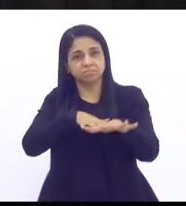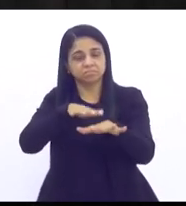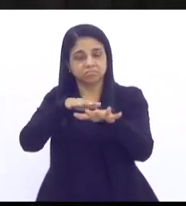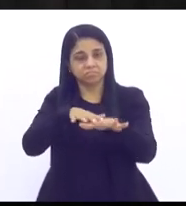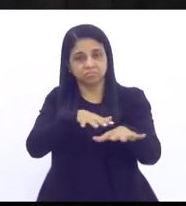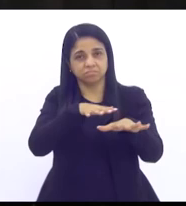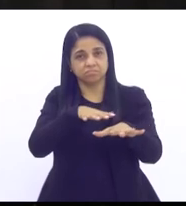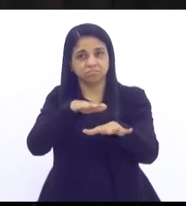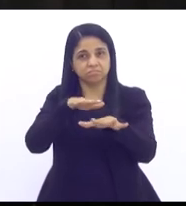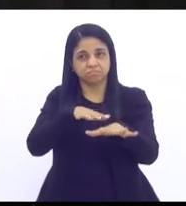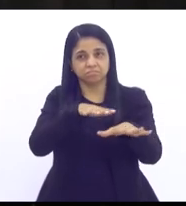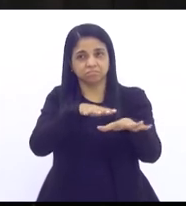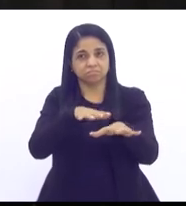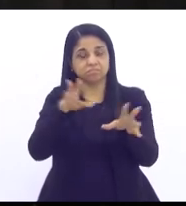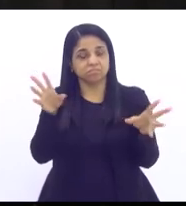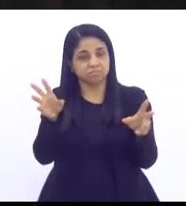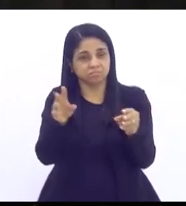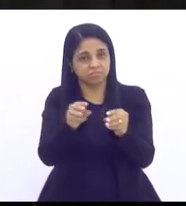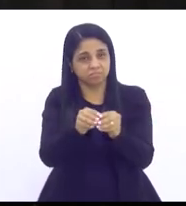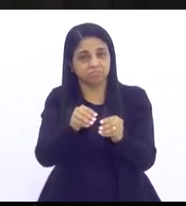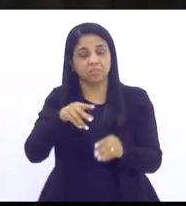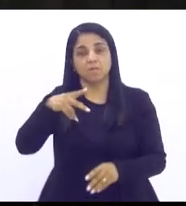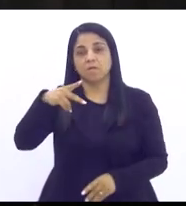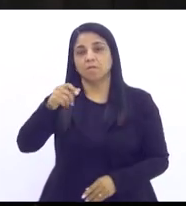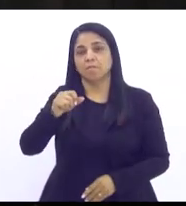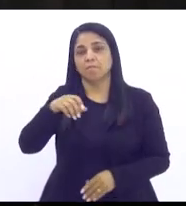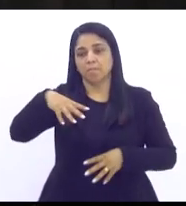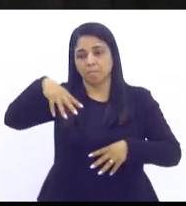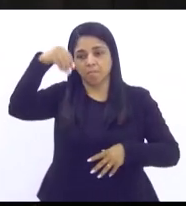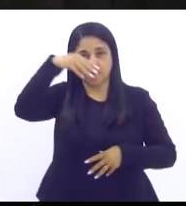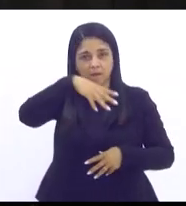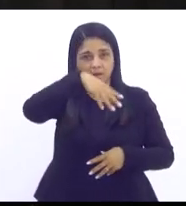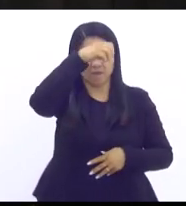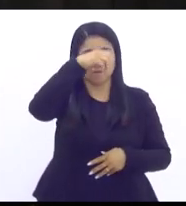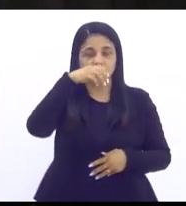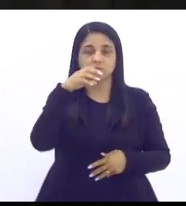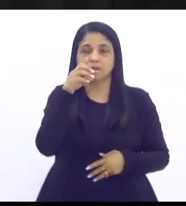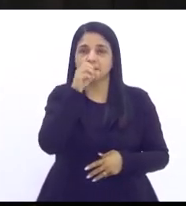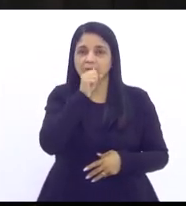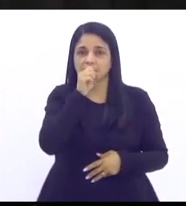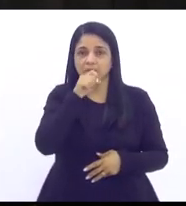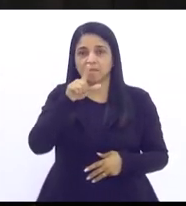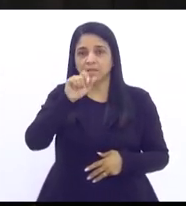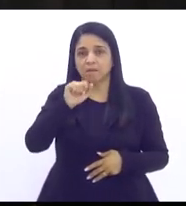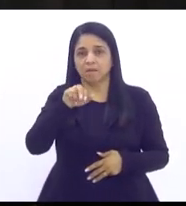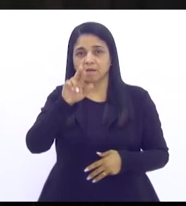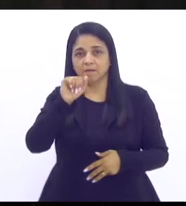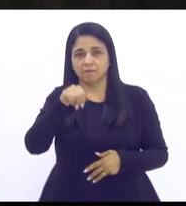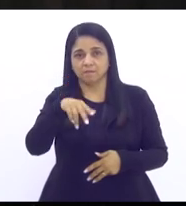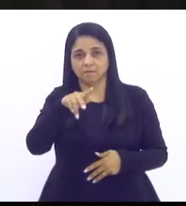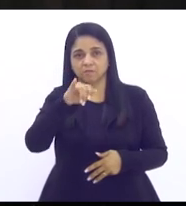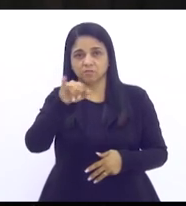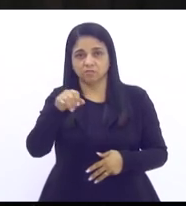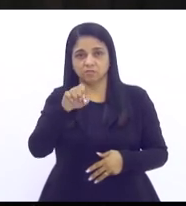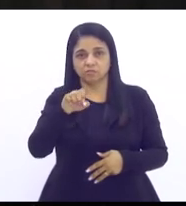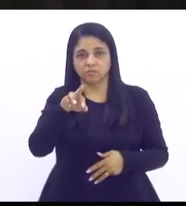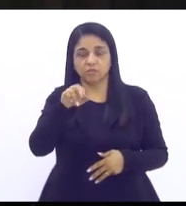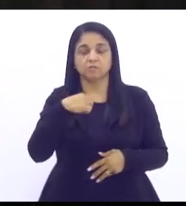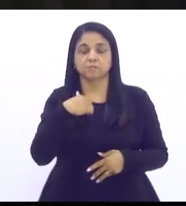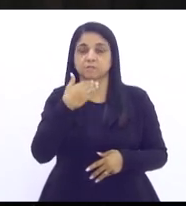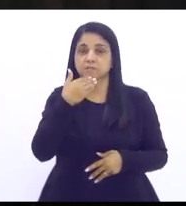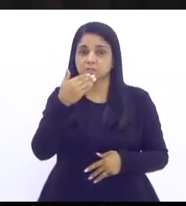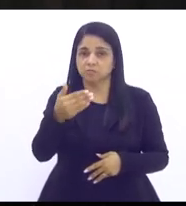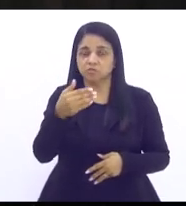culminará no Palácio Laranjeiras, para que possamos ser atendidos nas nossas reivindicações